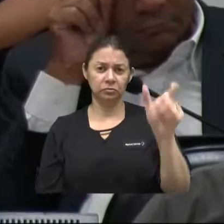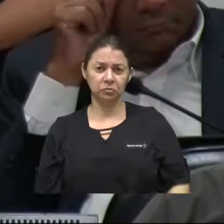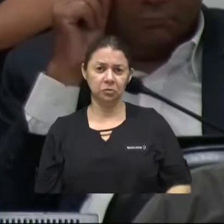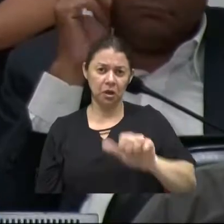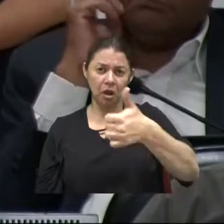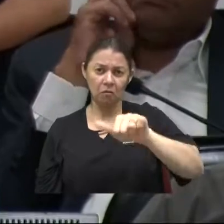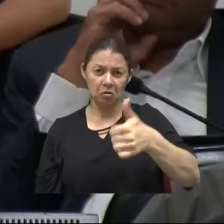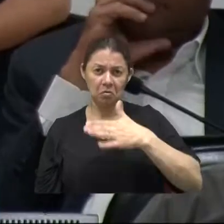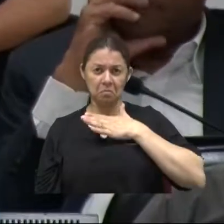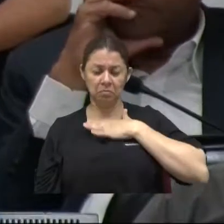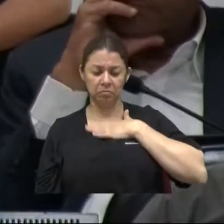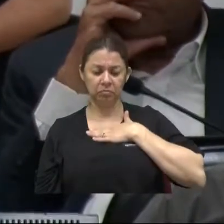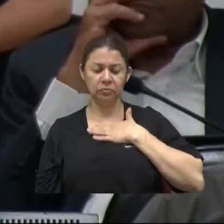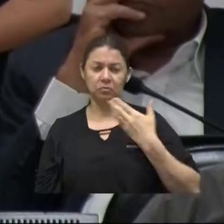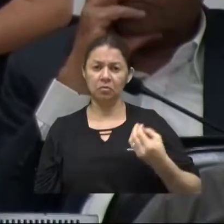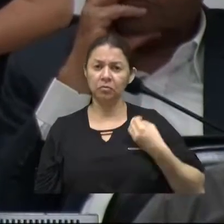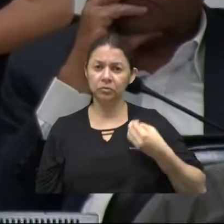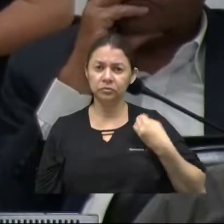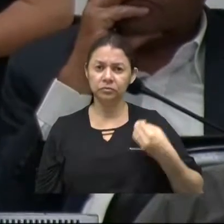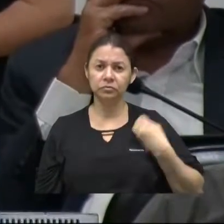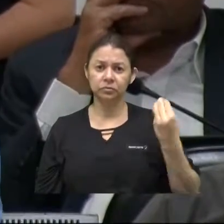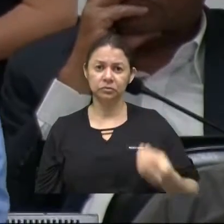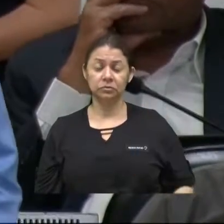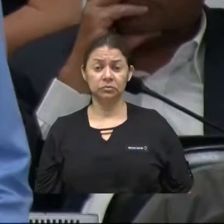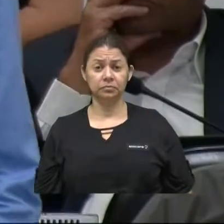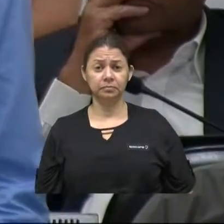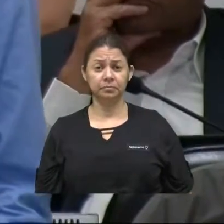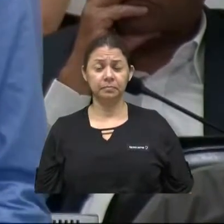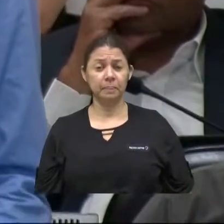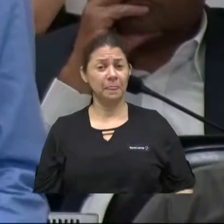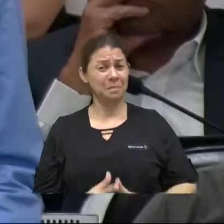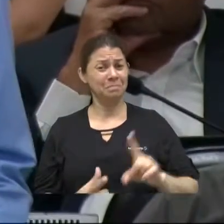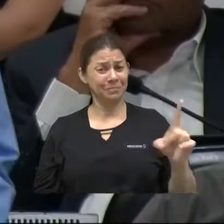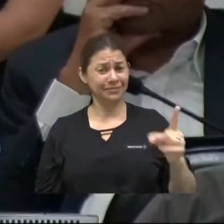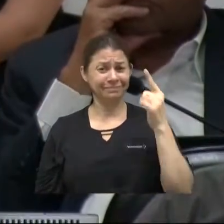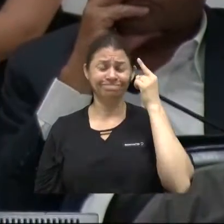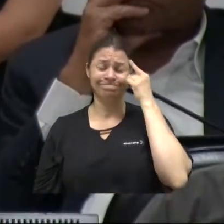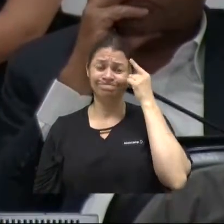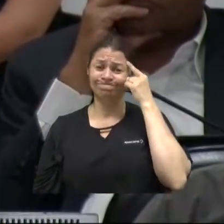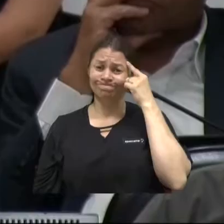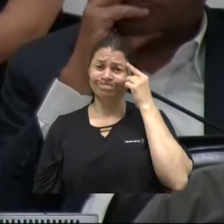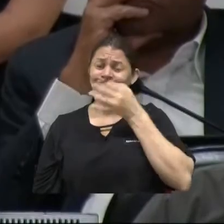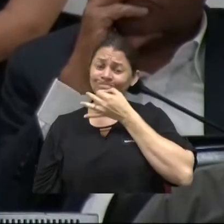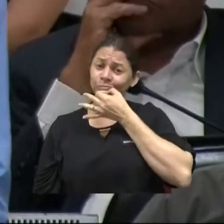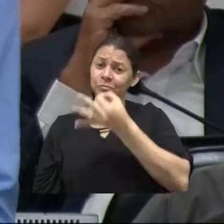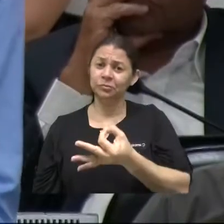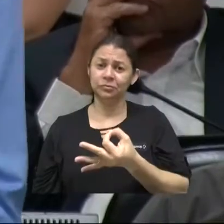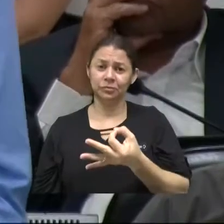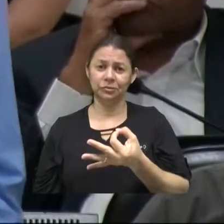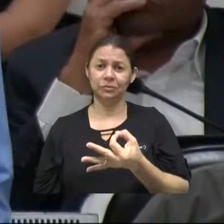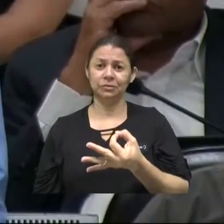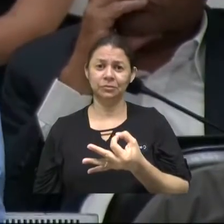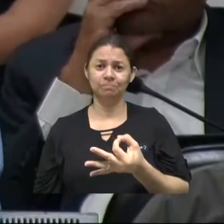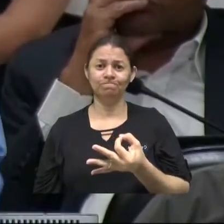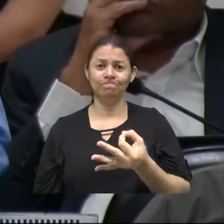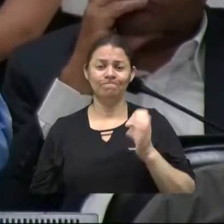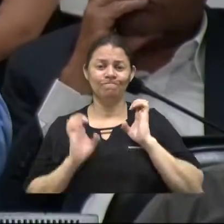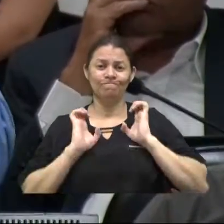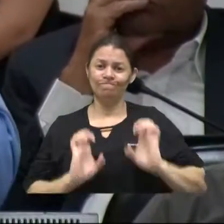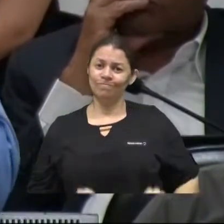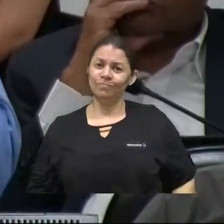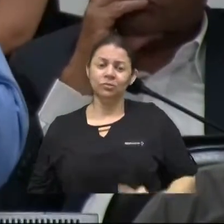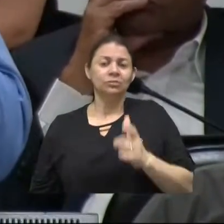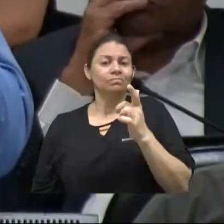Apenas achei um golpe baixo, porque isso já estava correndo faz tempo. Mas de ser feito na hora para ver